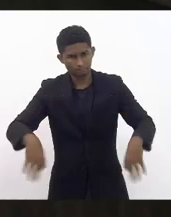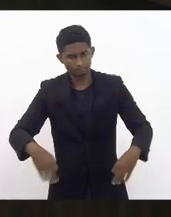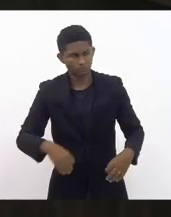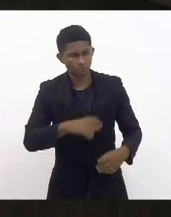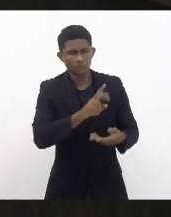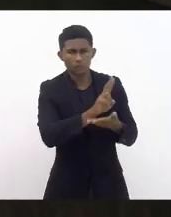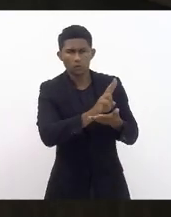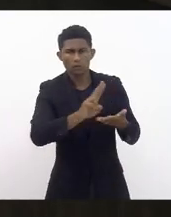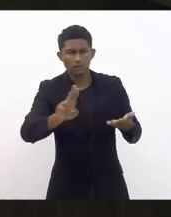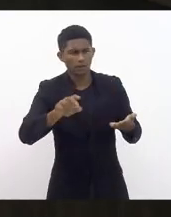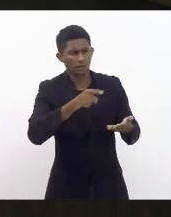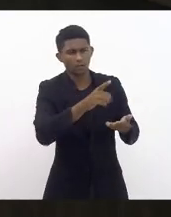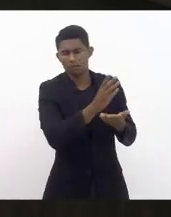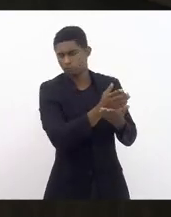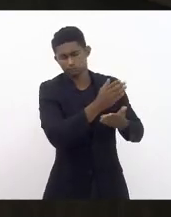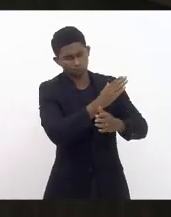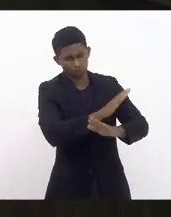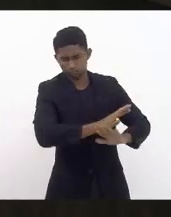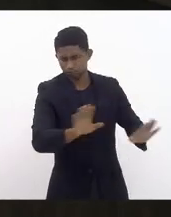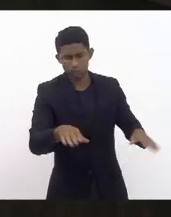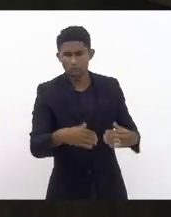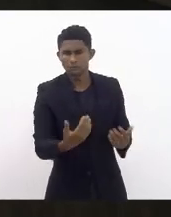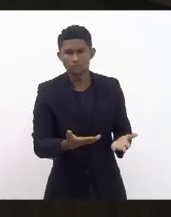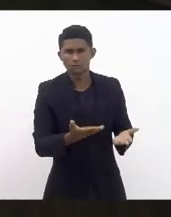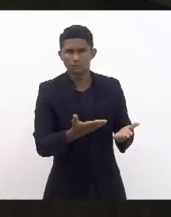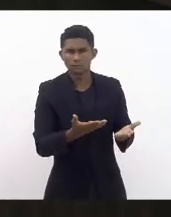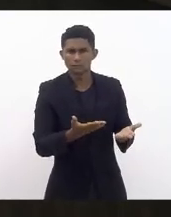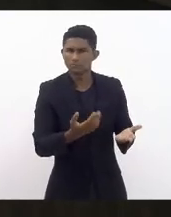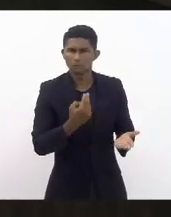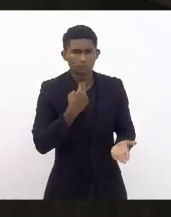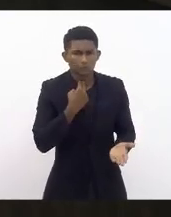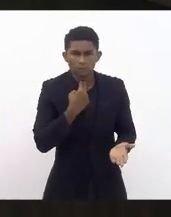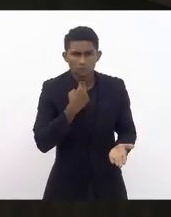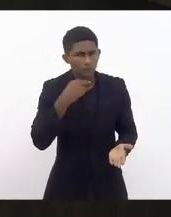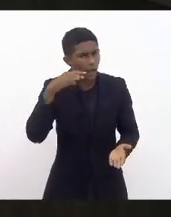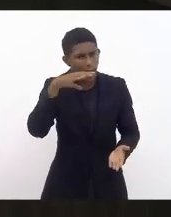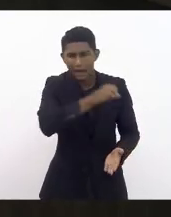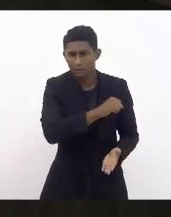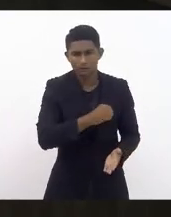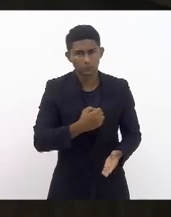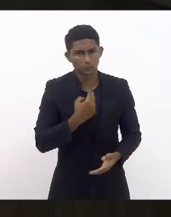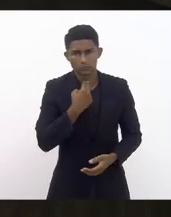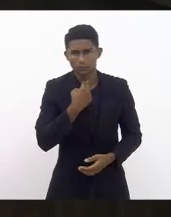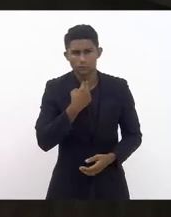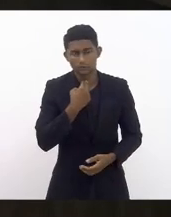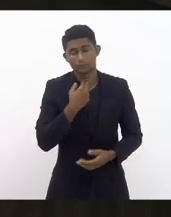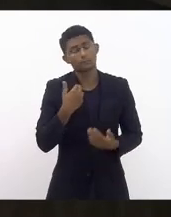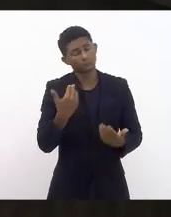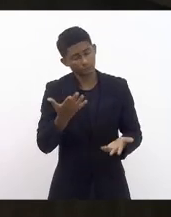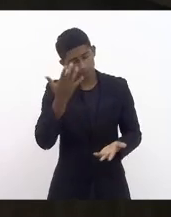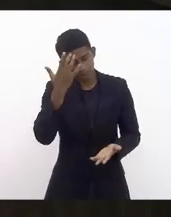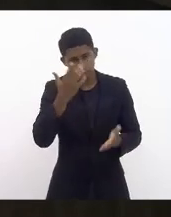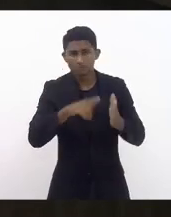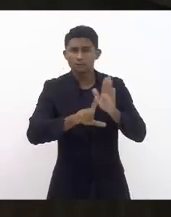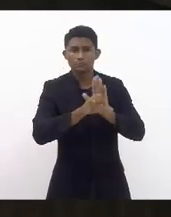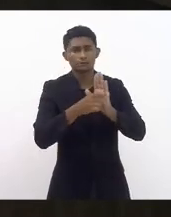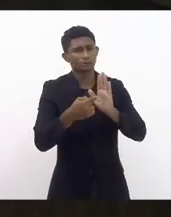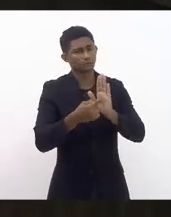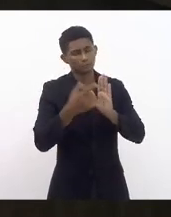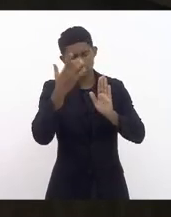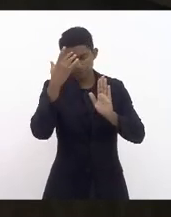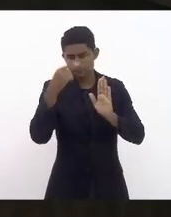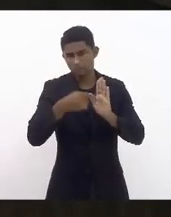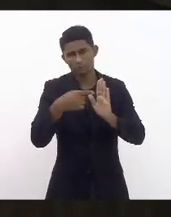e se transforma no campus da noite para o dia. Então, eu acho que essa lei não deve entrar em